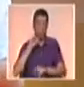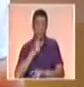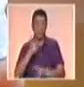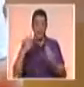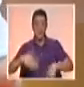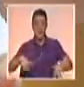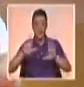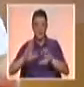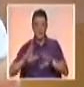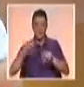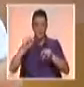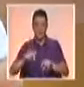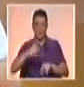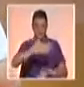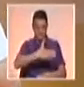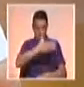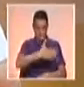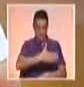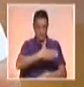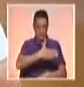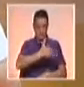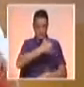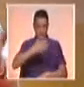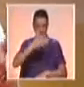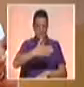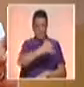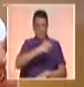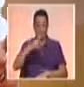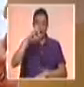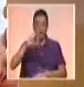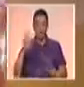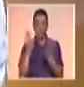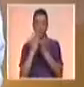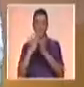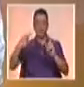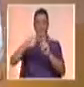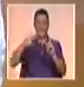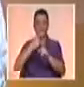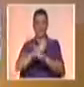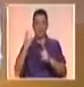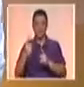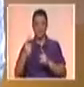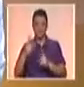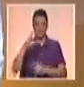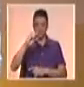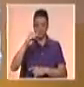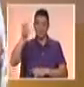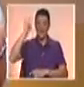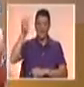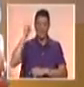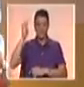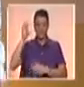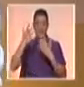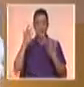realmente, e foi um dilema em 97, em 2007, 2008, quando apareceram as escolas de referência. Porquê? Durante 10 anos as crianças foram